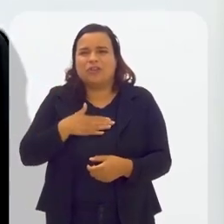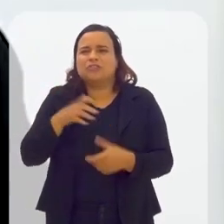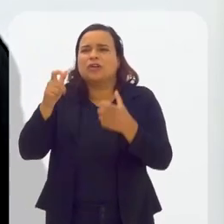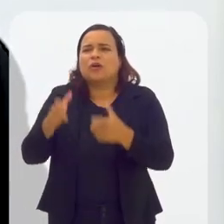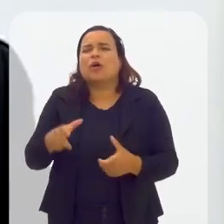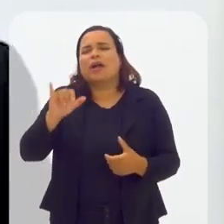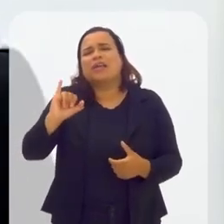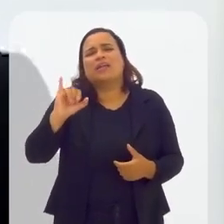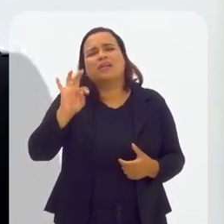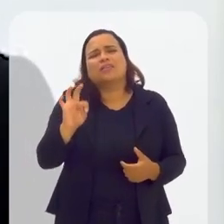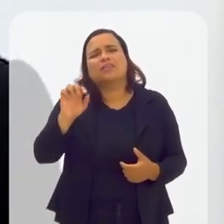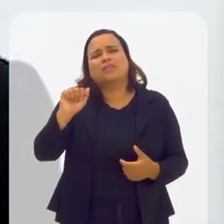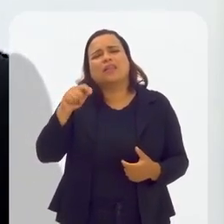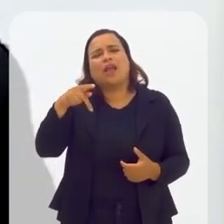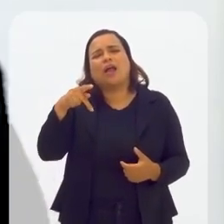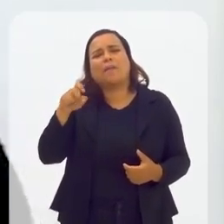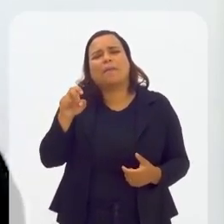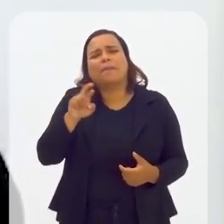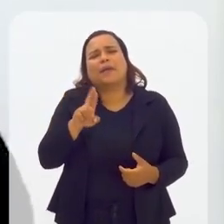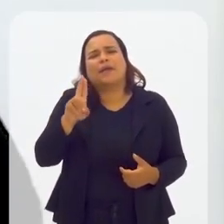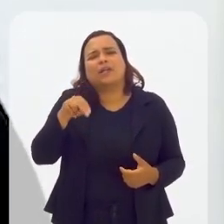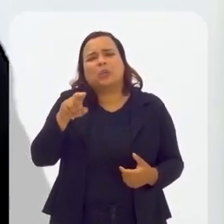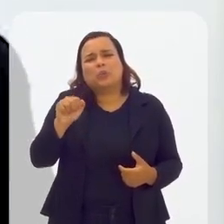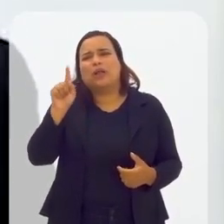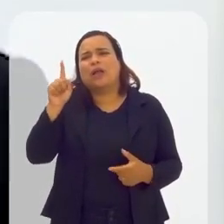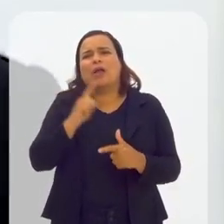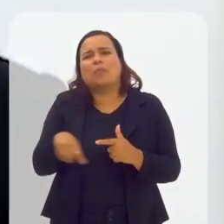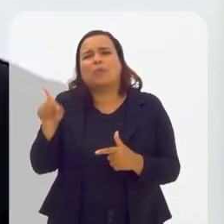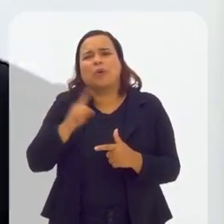dar, eu acho que é Itaperuna, tem um problema lá